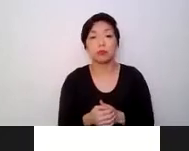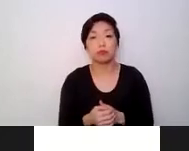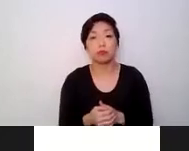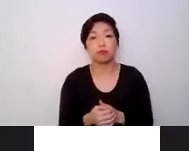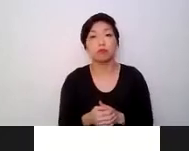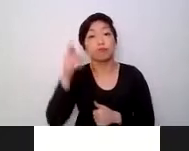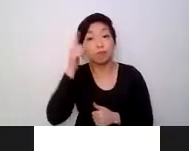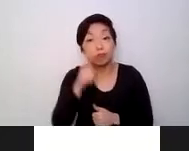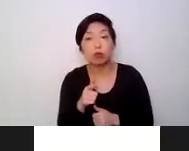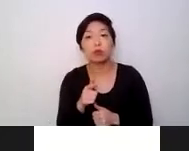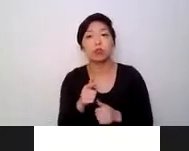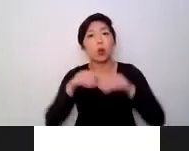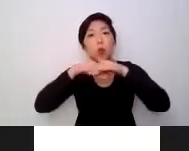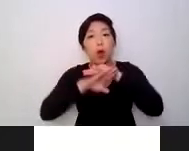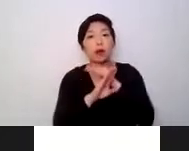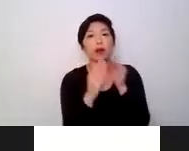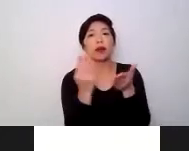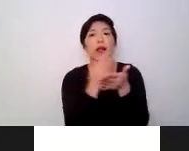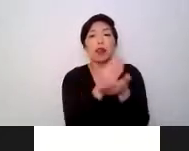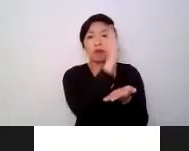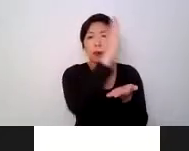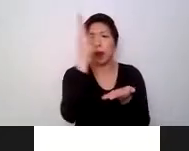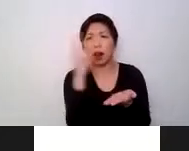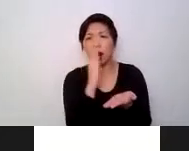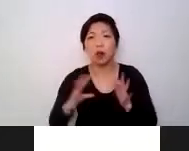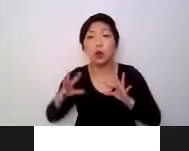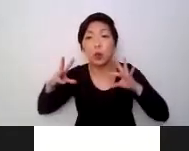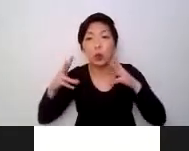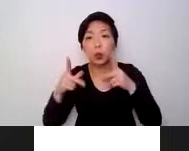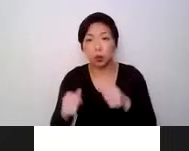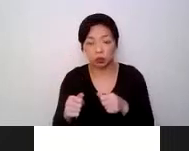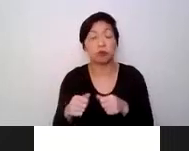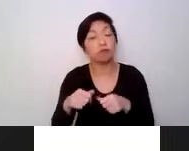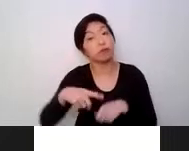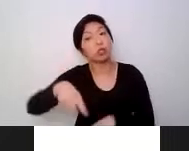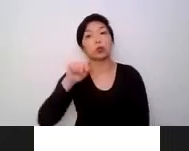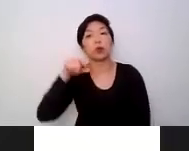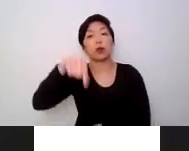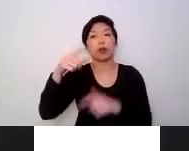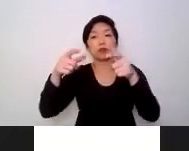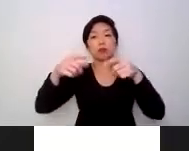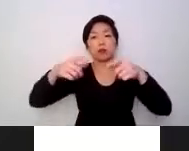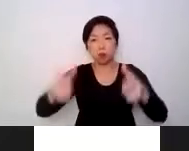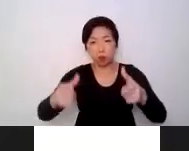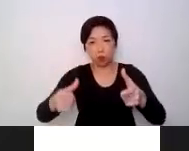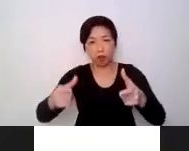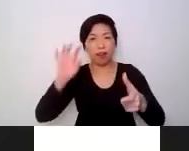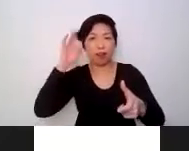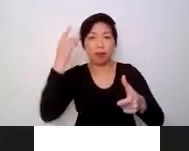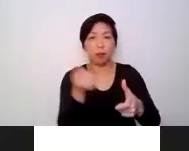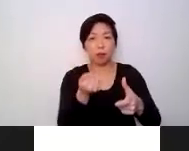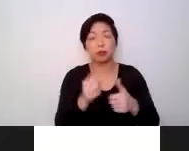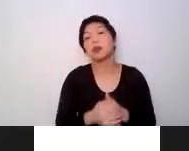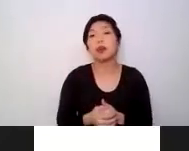acervo, que aí foi o terreno que eu acabei de mostrar para vocês, que foi escolhido na região da República ali para construir. É importante falar que a